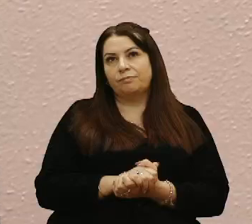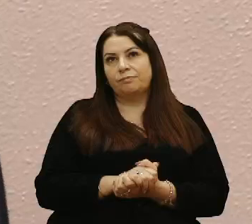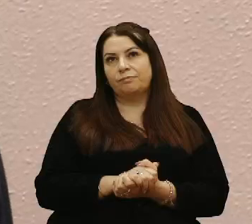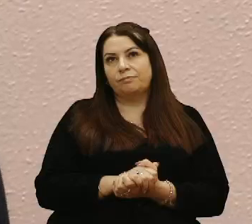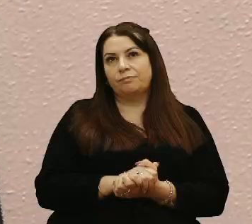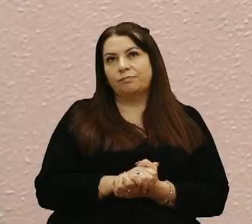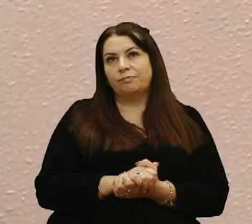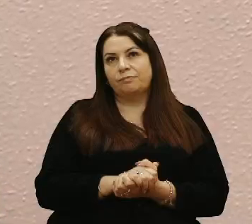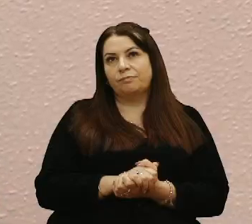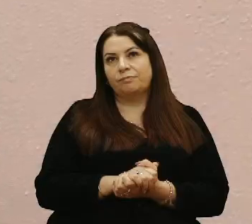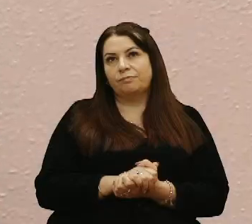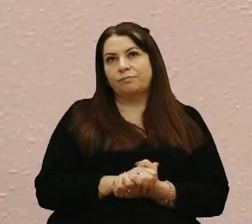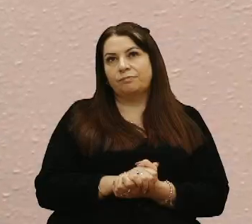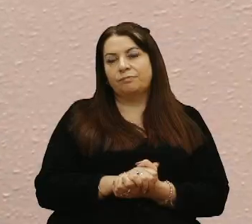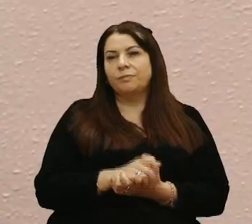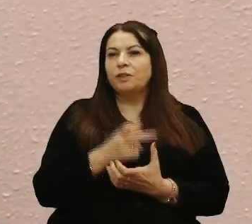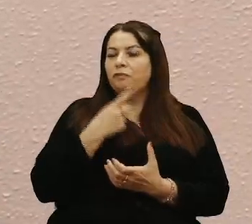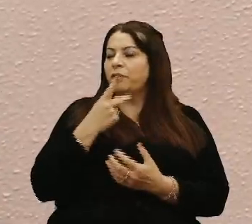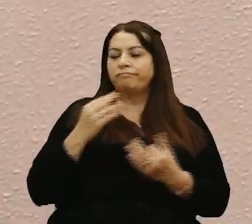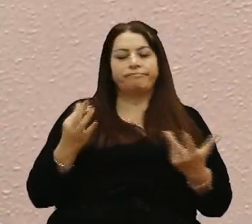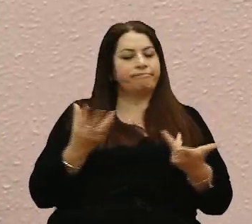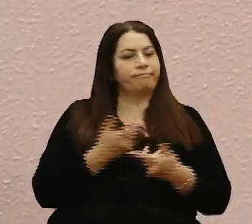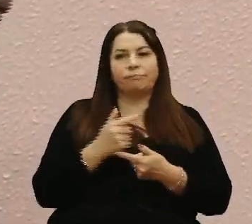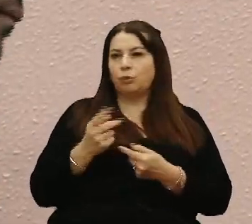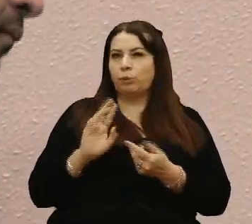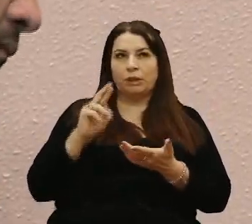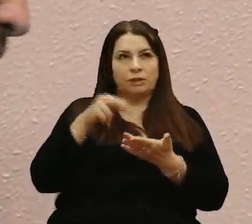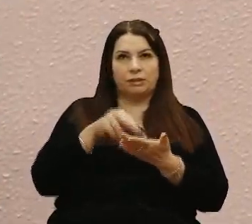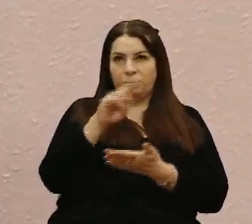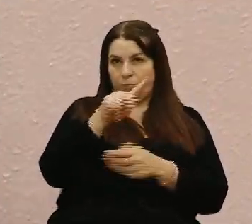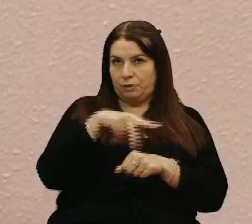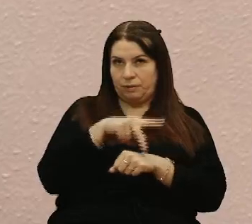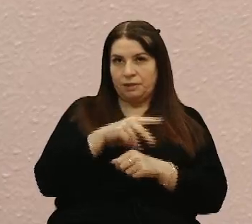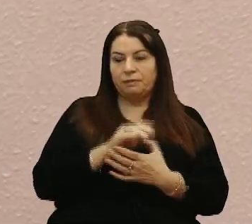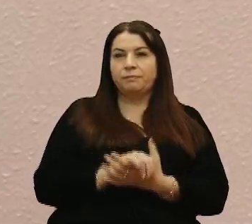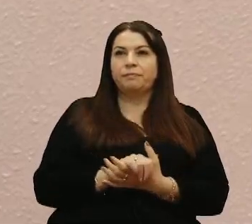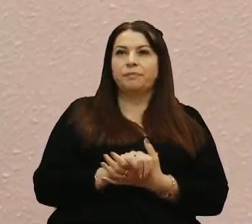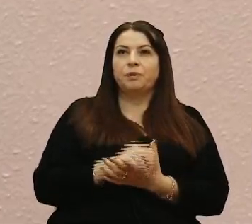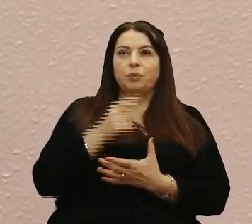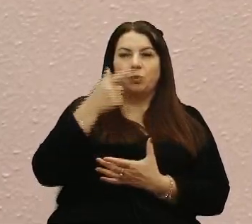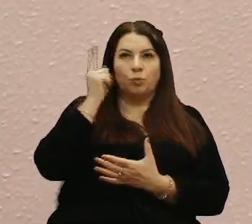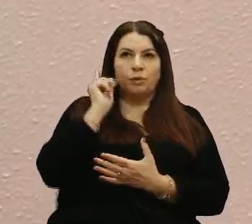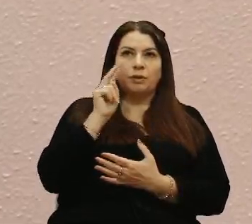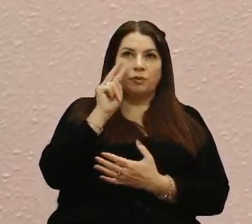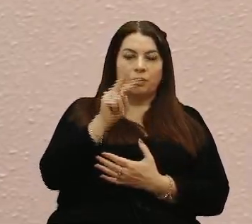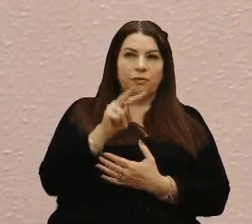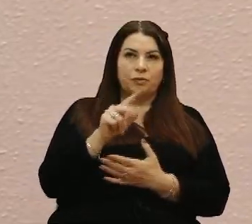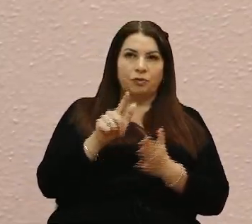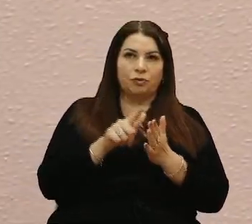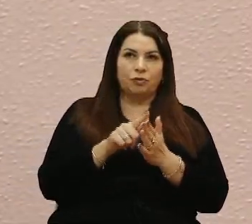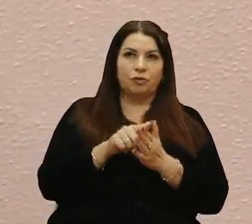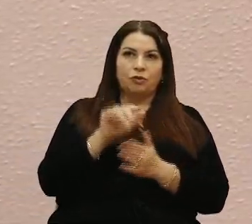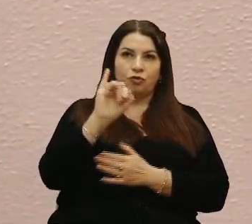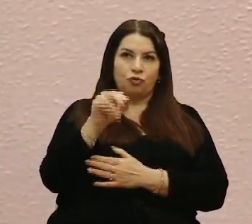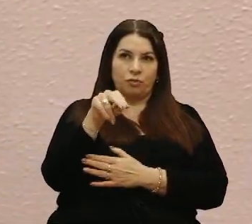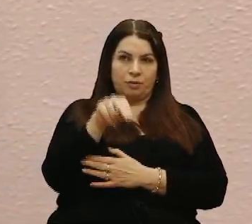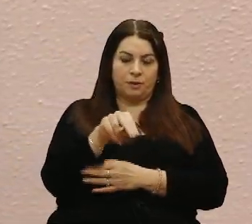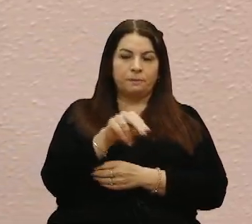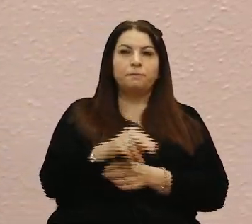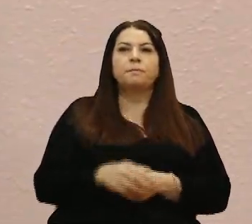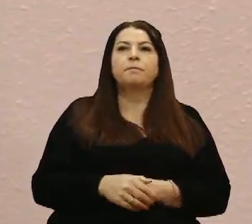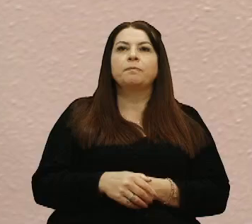o senhor falou brilhantemente sobre a realidade do nosso país. Ontem eu estava olhando o Jornal Nacional